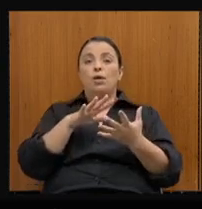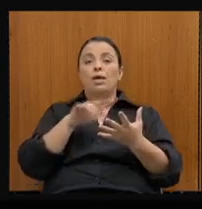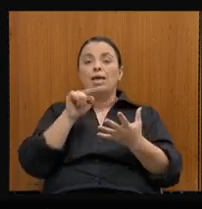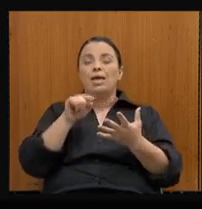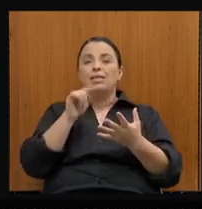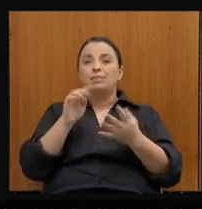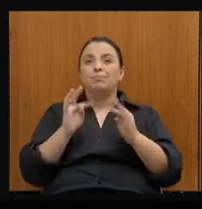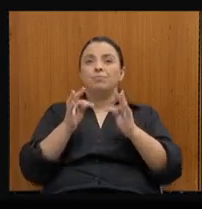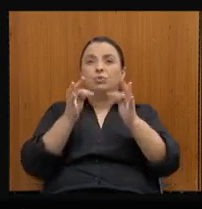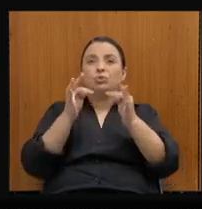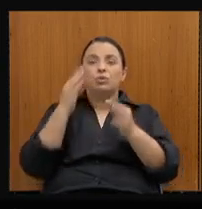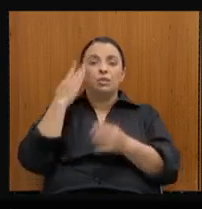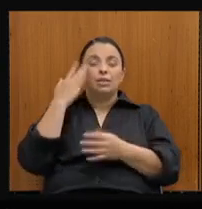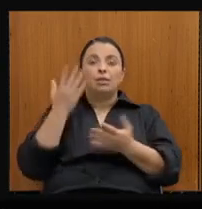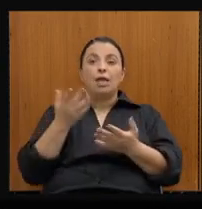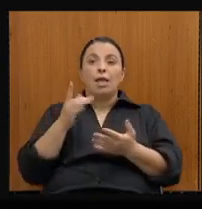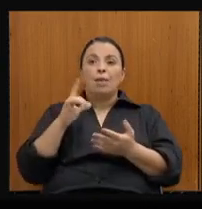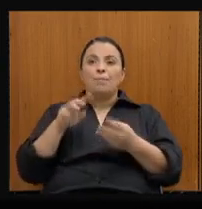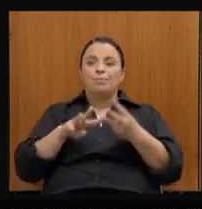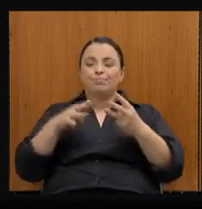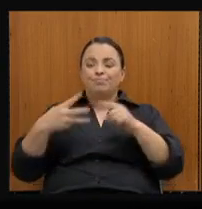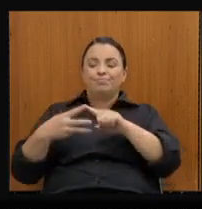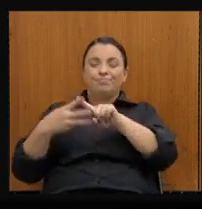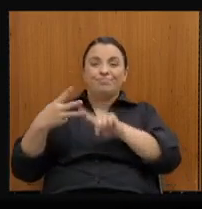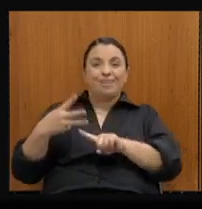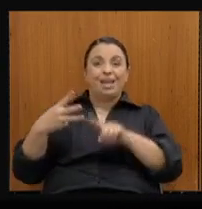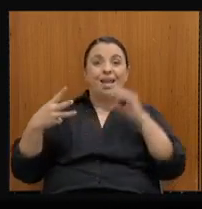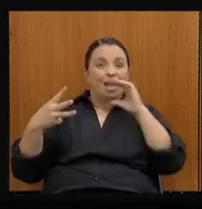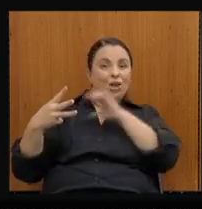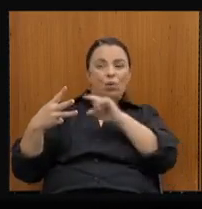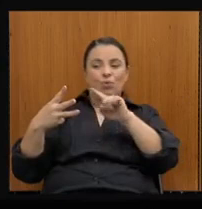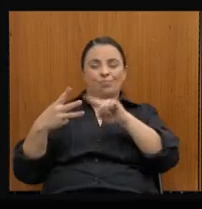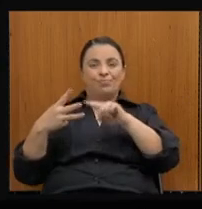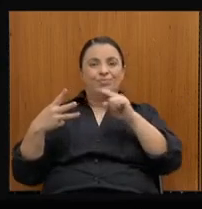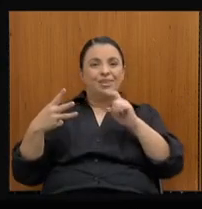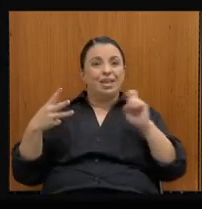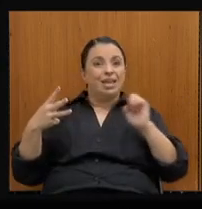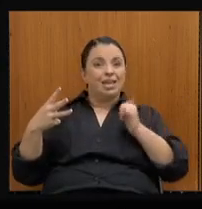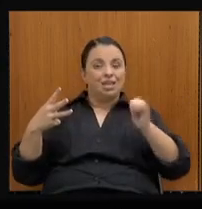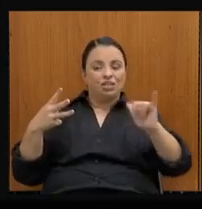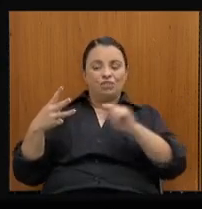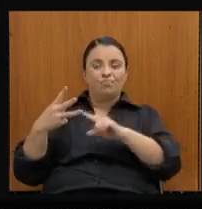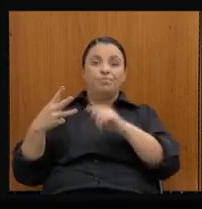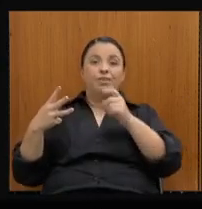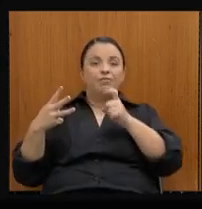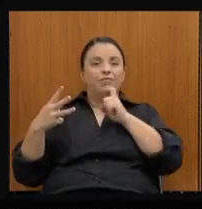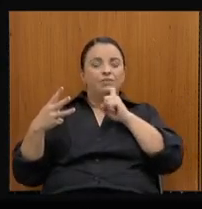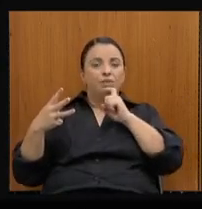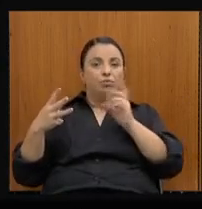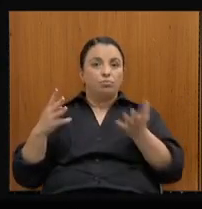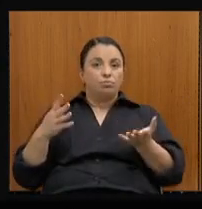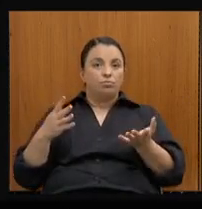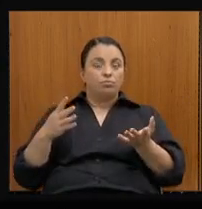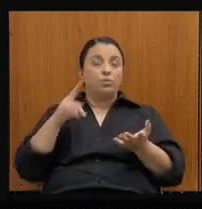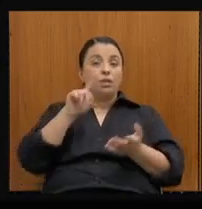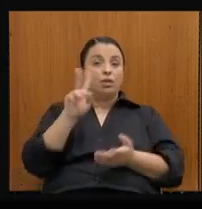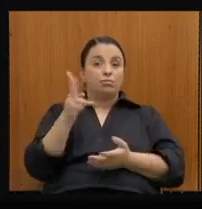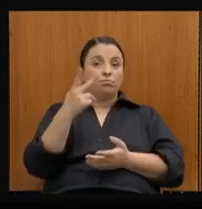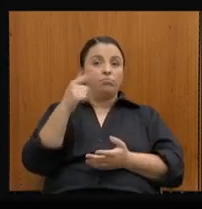energia e frio isso não se resolve de uma forma separada mais o hidrogênio venha mostrar